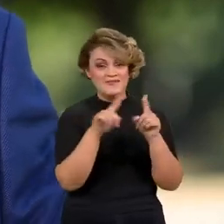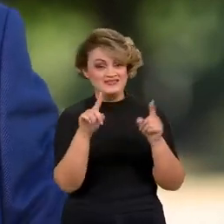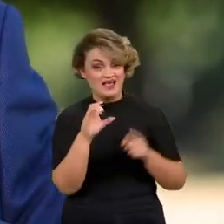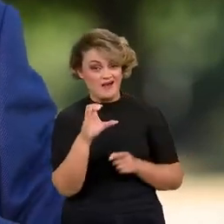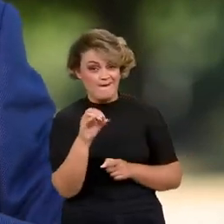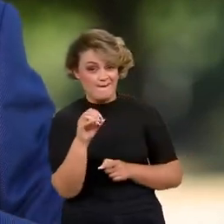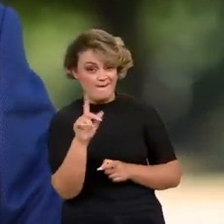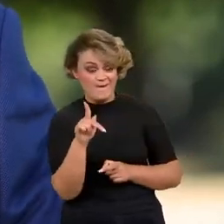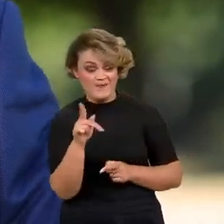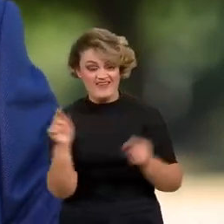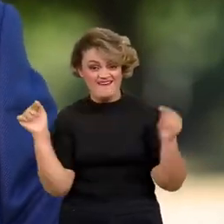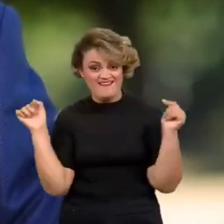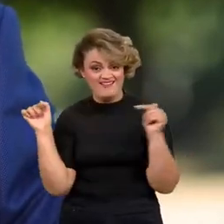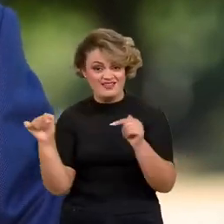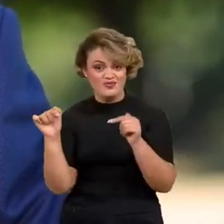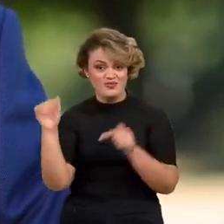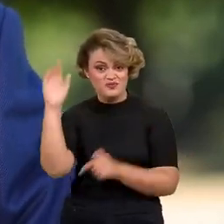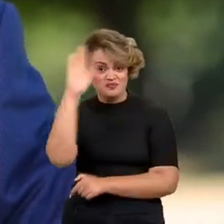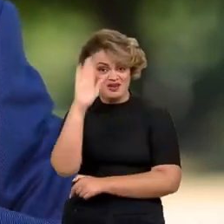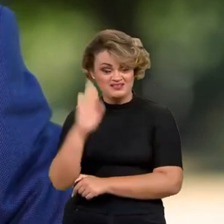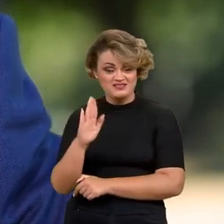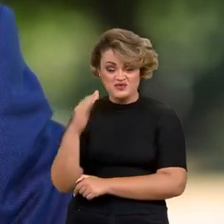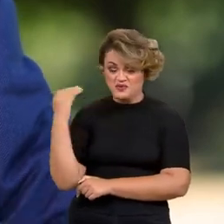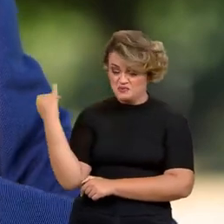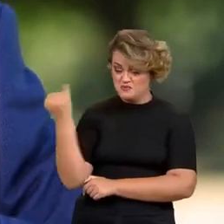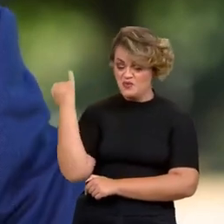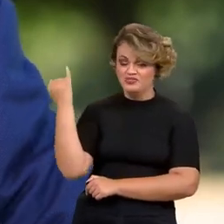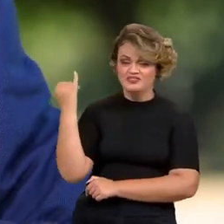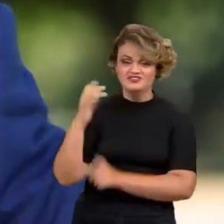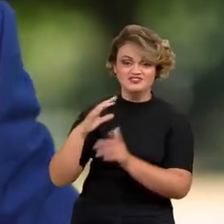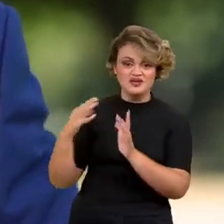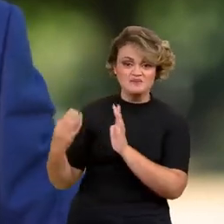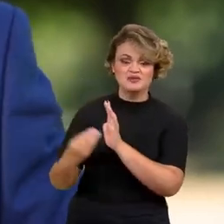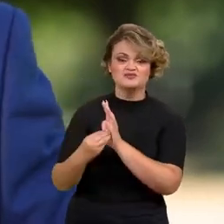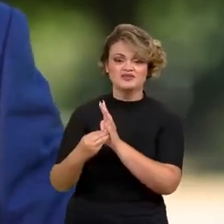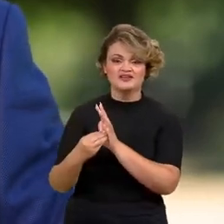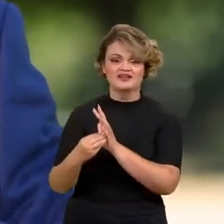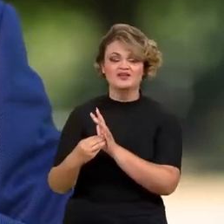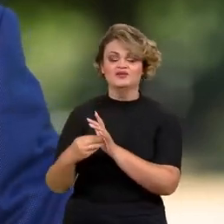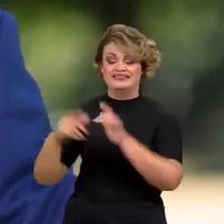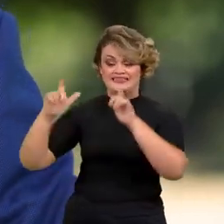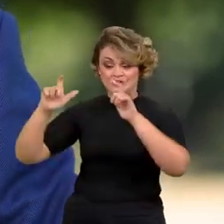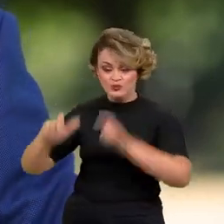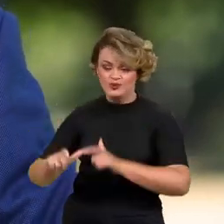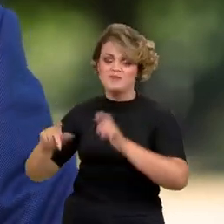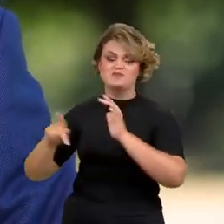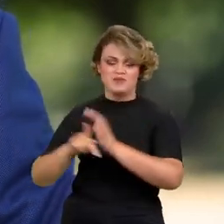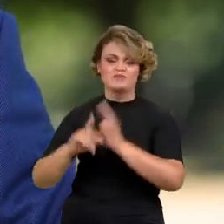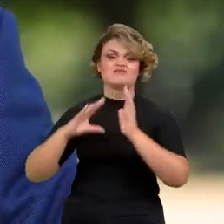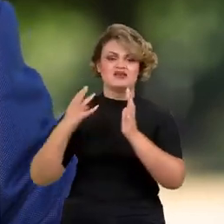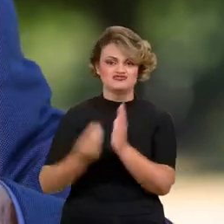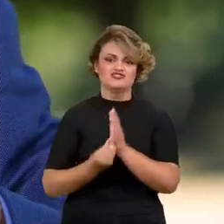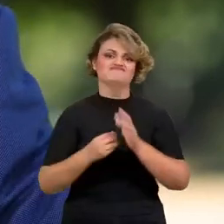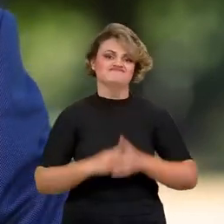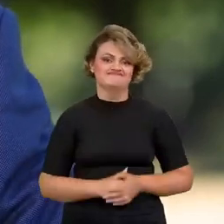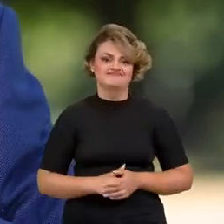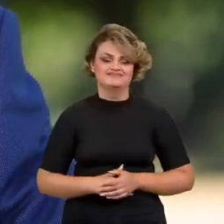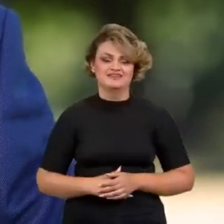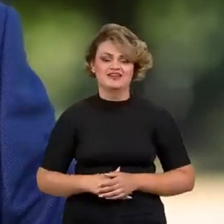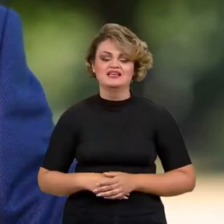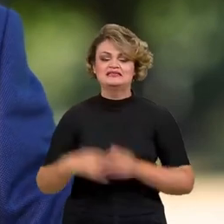vamos discutir a importância da Amazônia dentro da Amazônia nós vamos discutir a questão indígenas